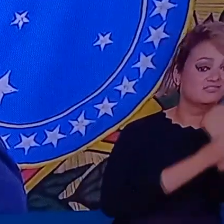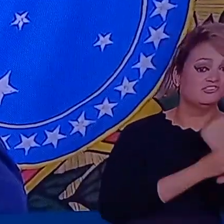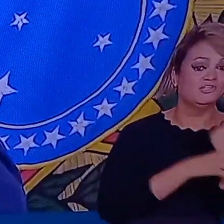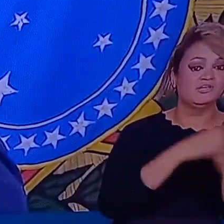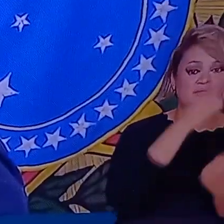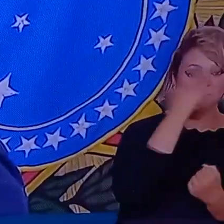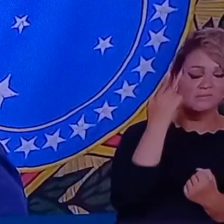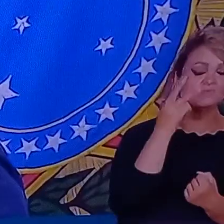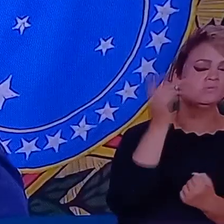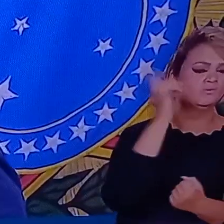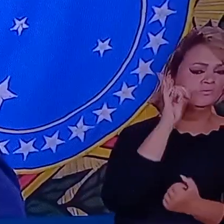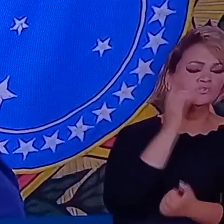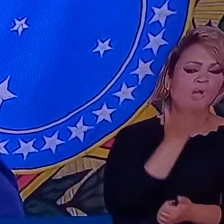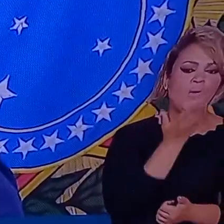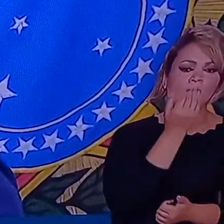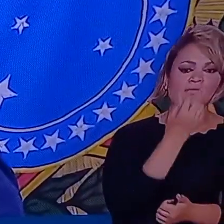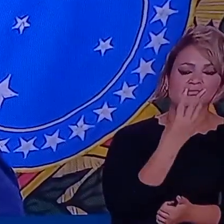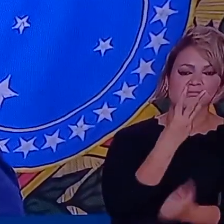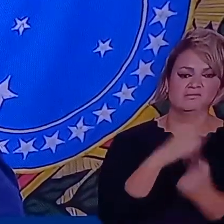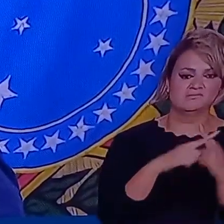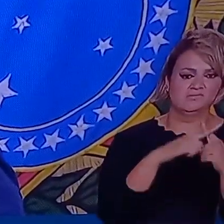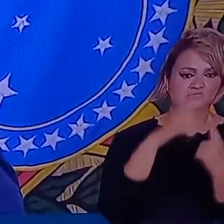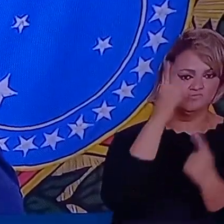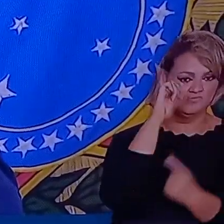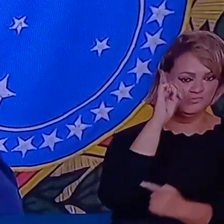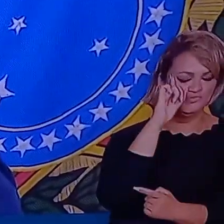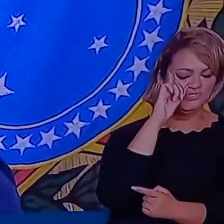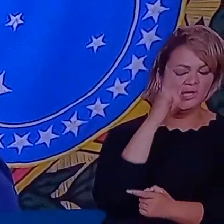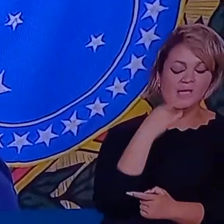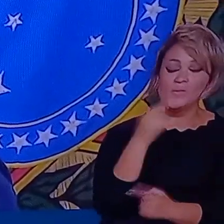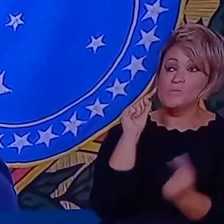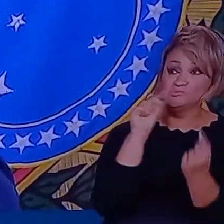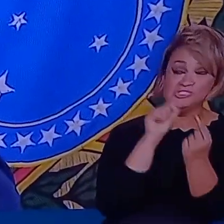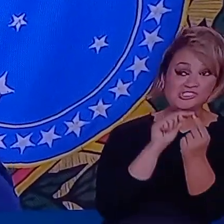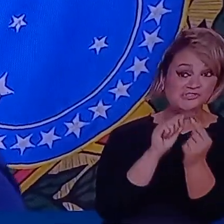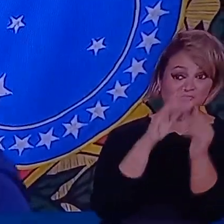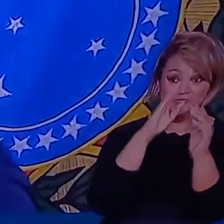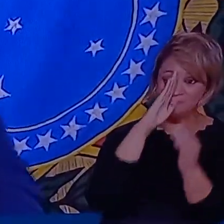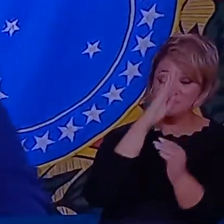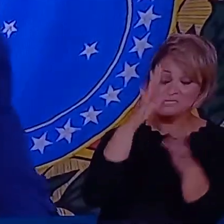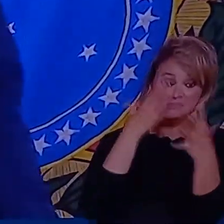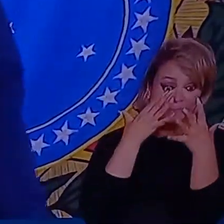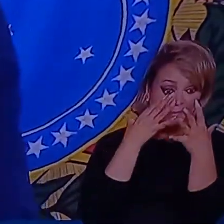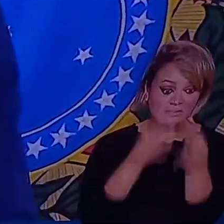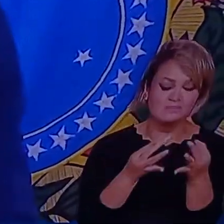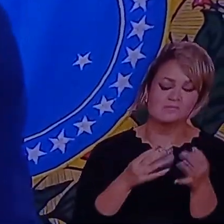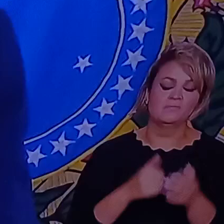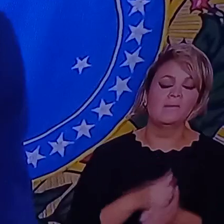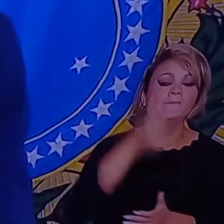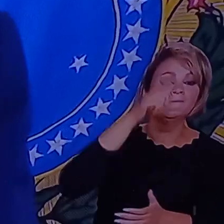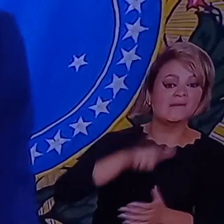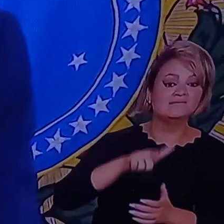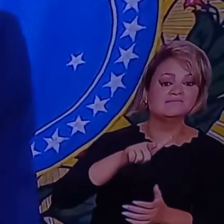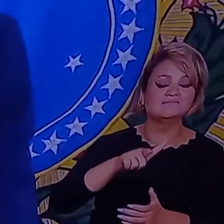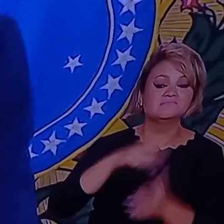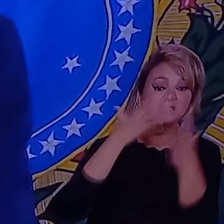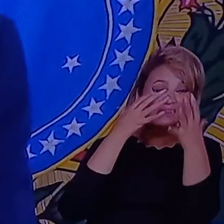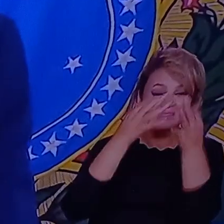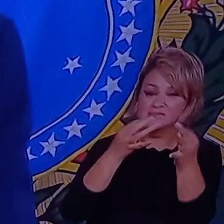3 refeições por dia é minha obsessão. Agora também a minha obsessão é gerar